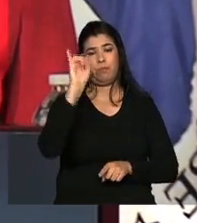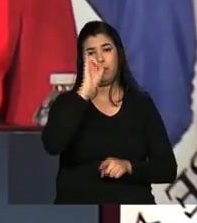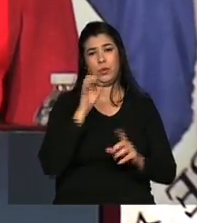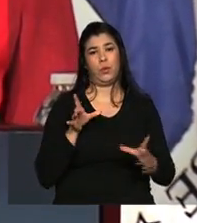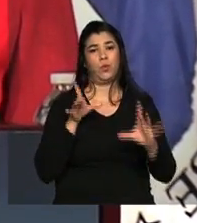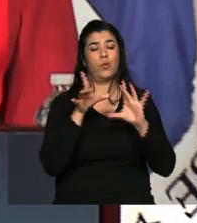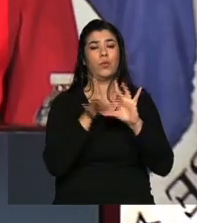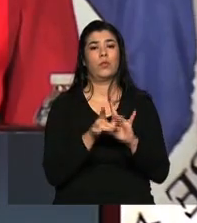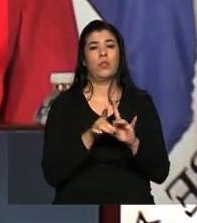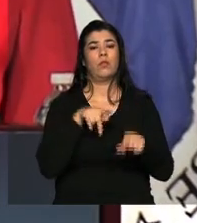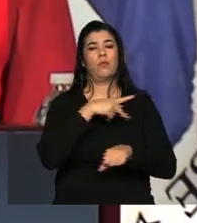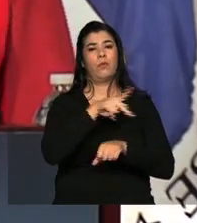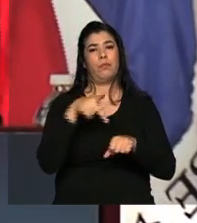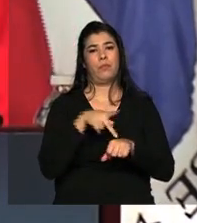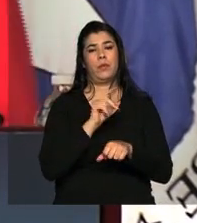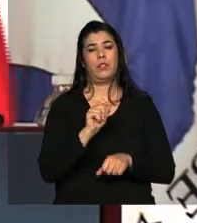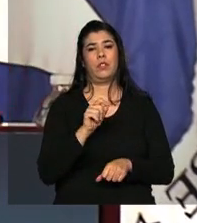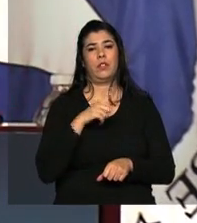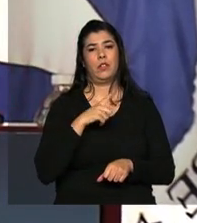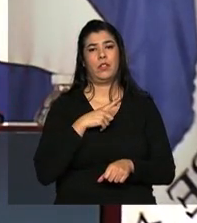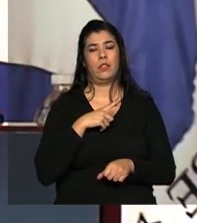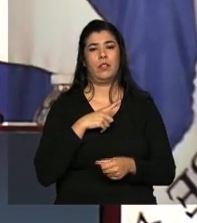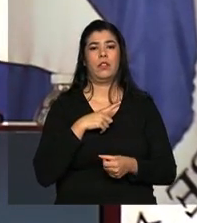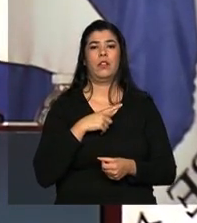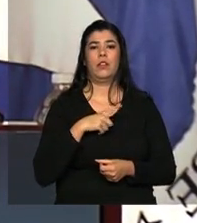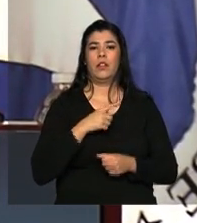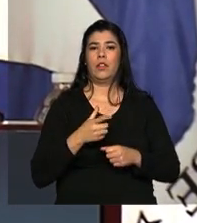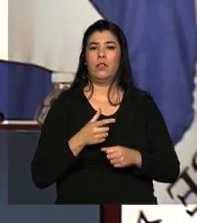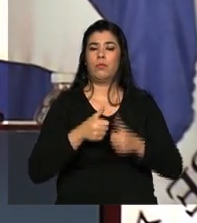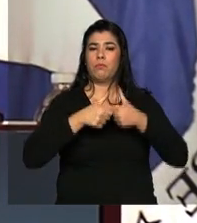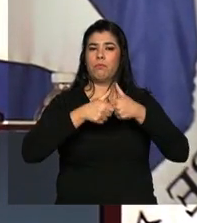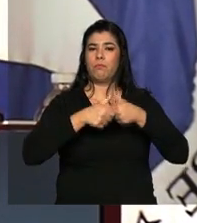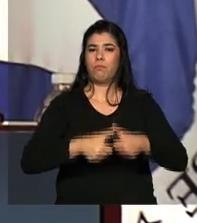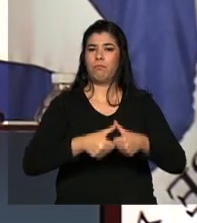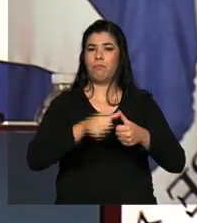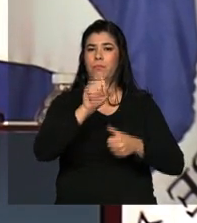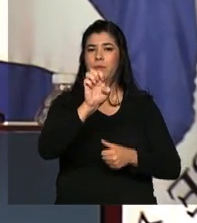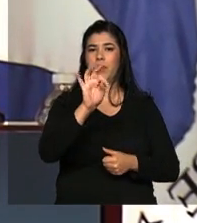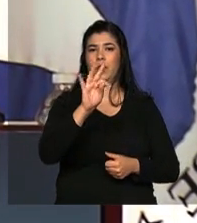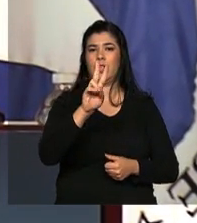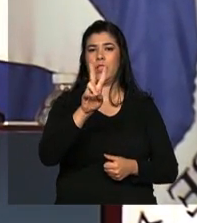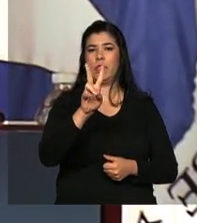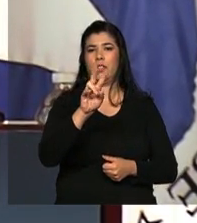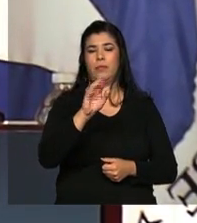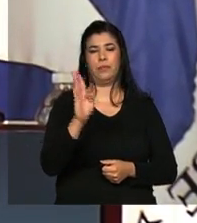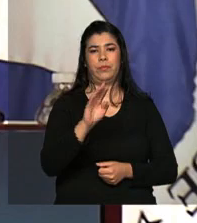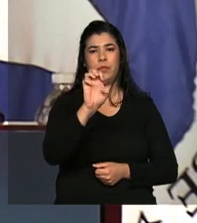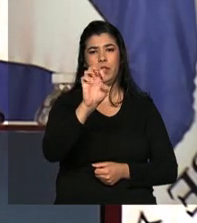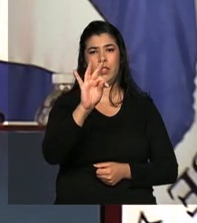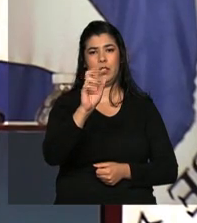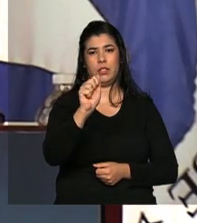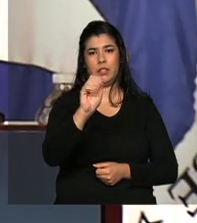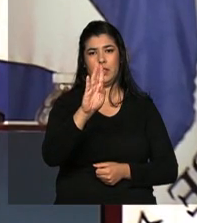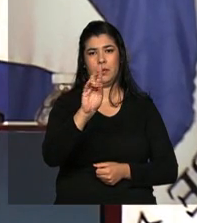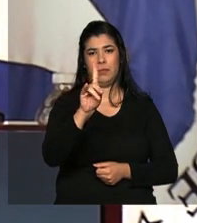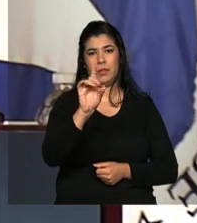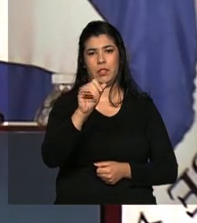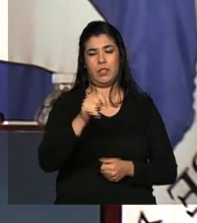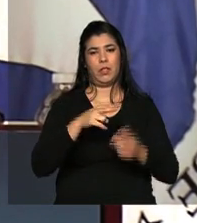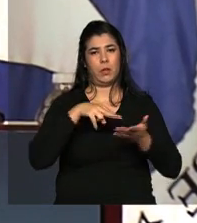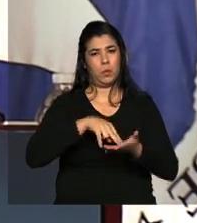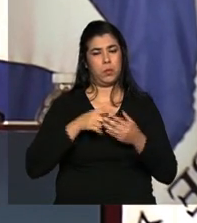conjuga com um país com grande estabilidade. Nós não temos conflitos raciais, não